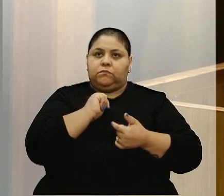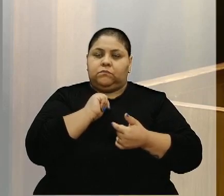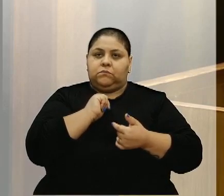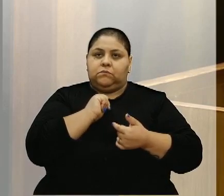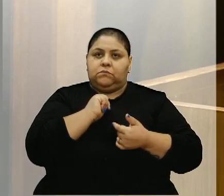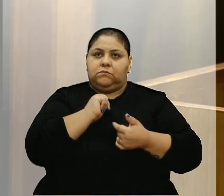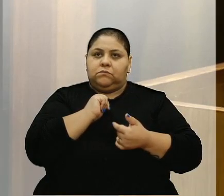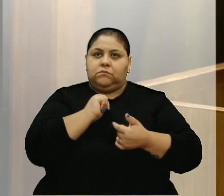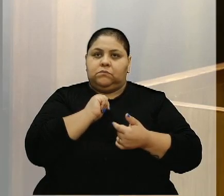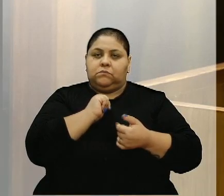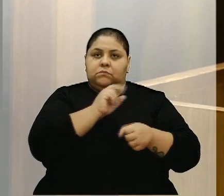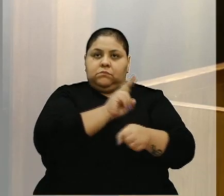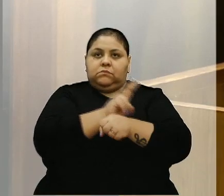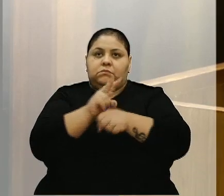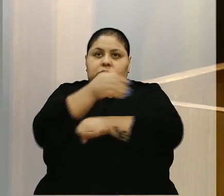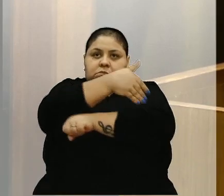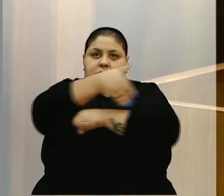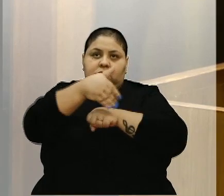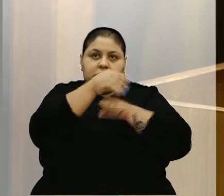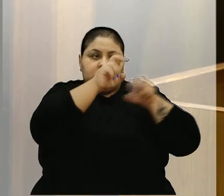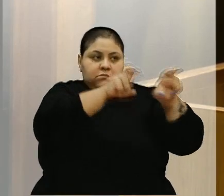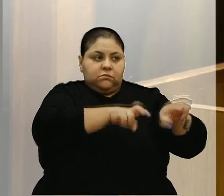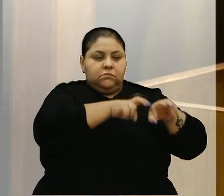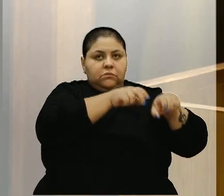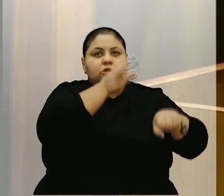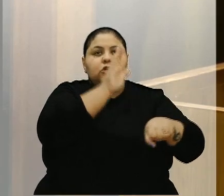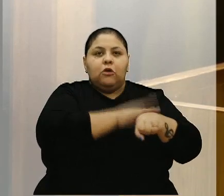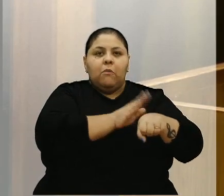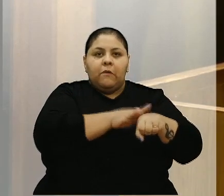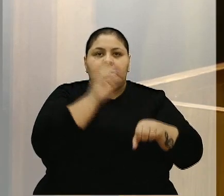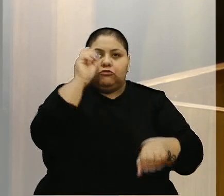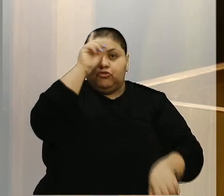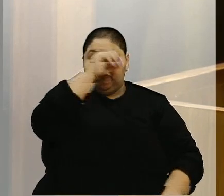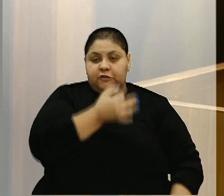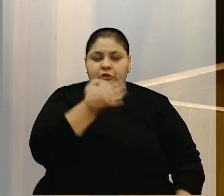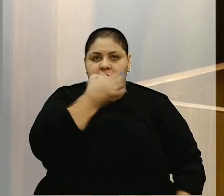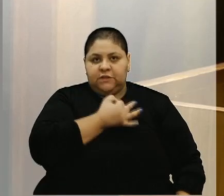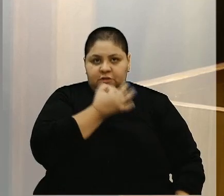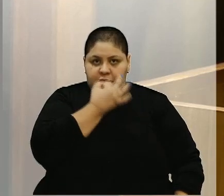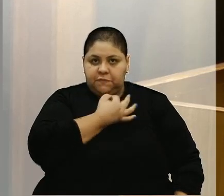cuidar das nossas estradas do interior e num momento caótico para a nossa Caxias do Sul.